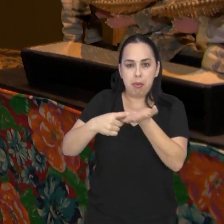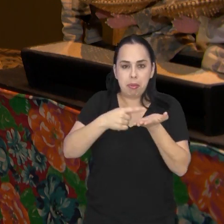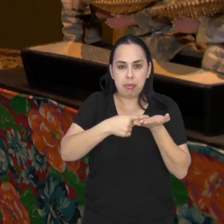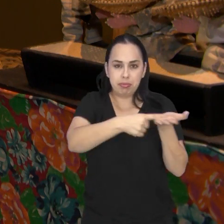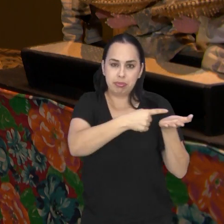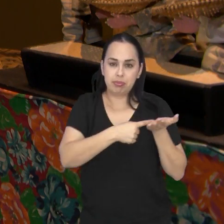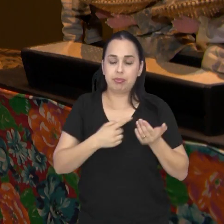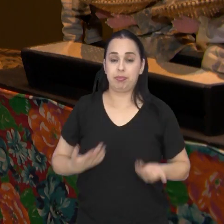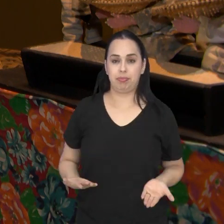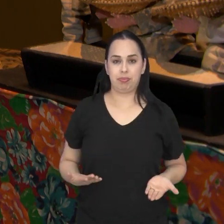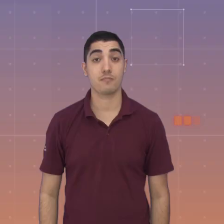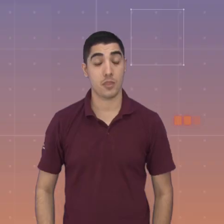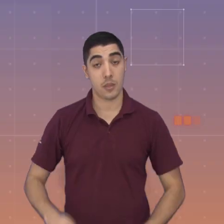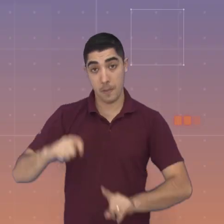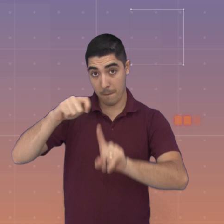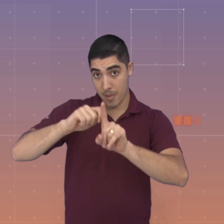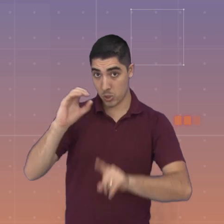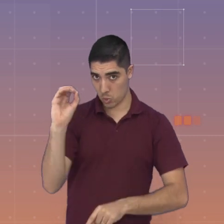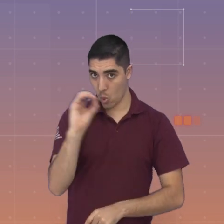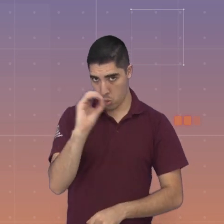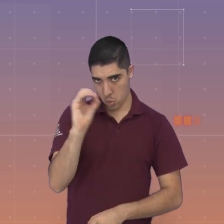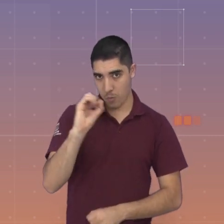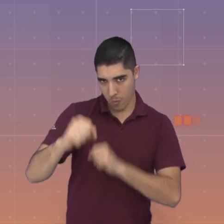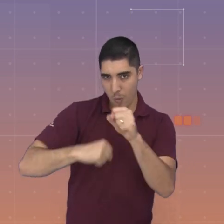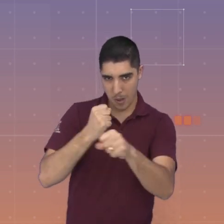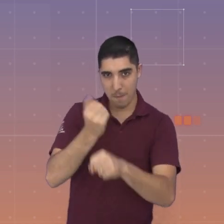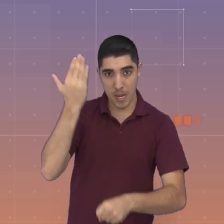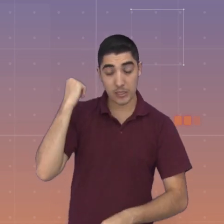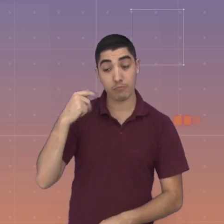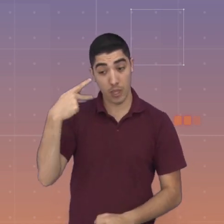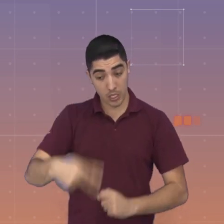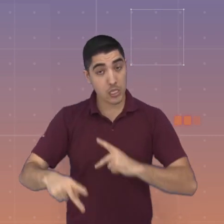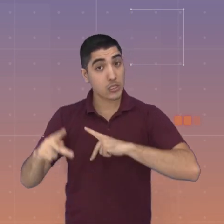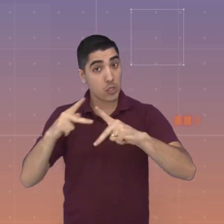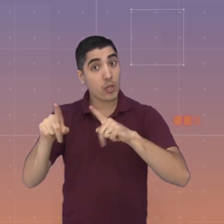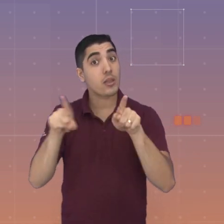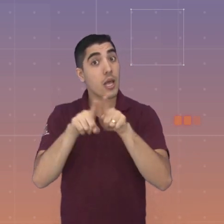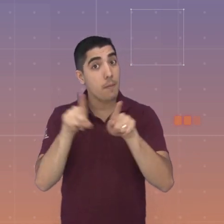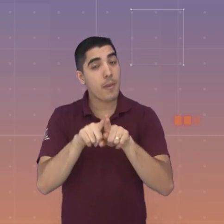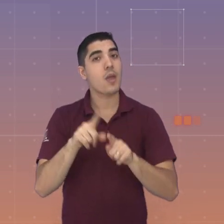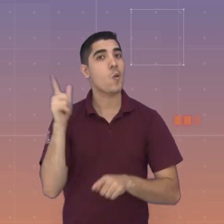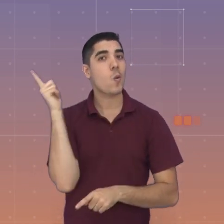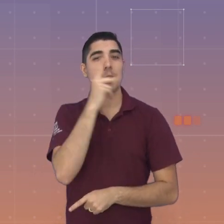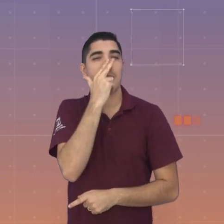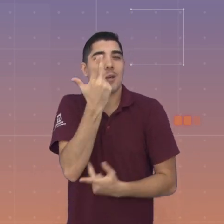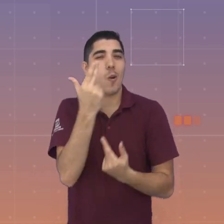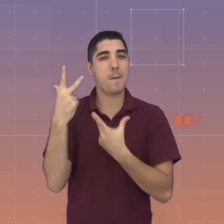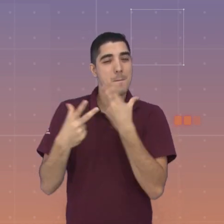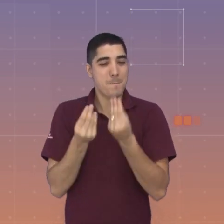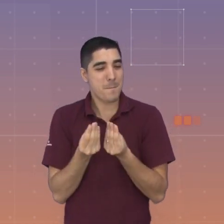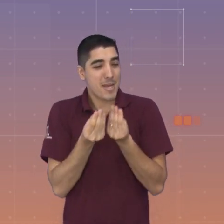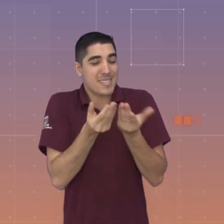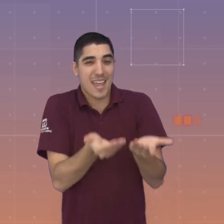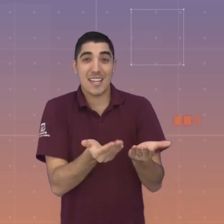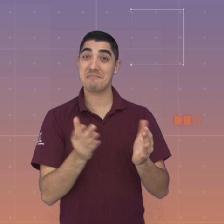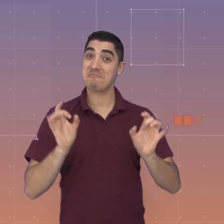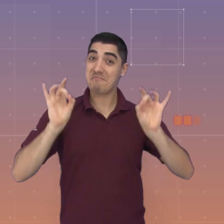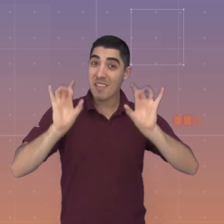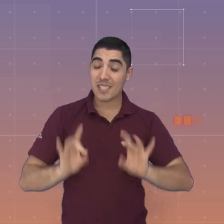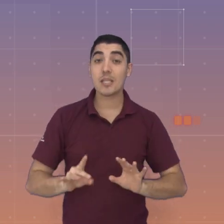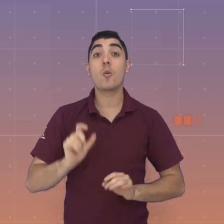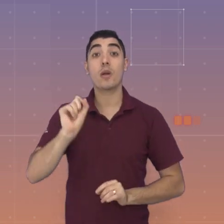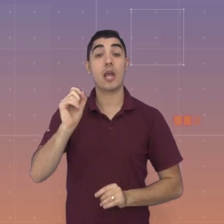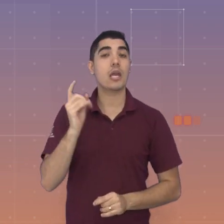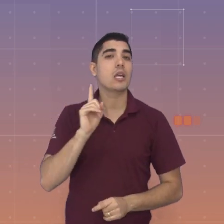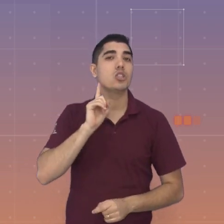das temáticas. Em outubro de 2023, a Cultura de São José ganhou outro presente. Foi aprovado um projeto na Câmara